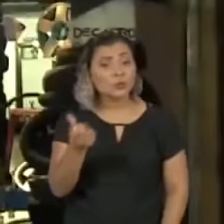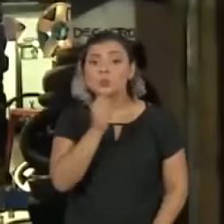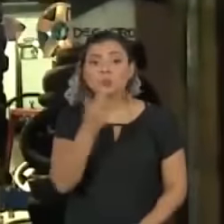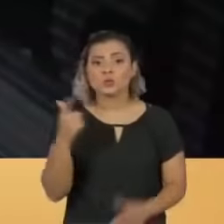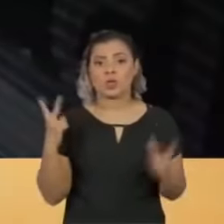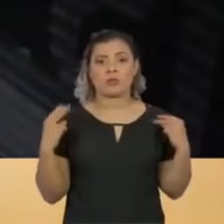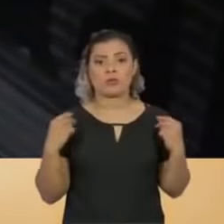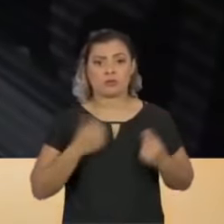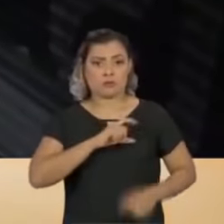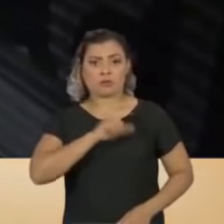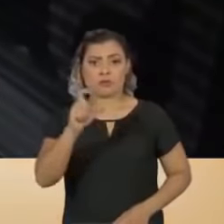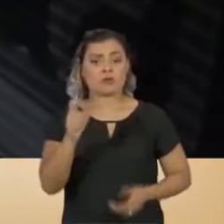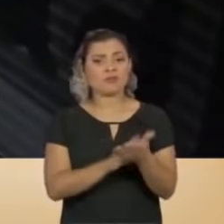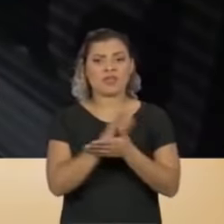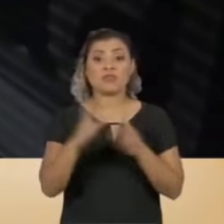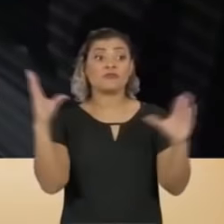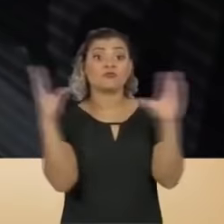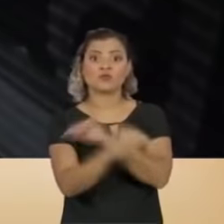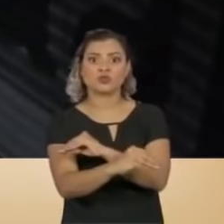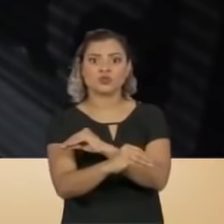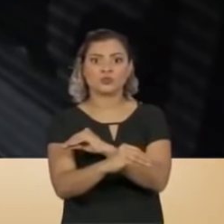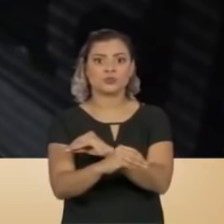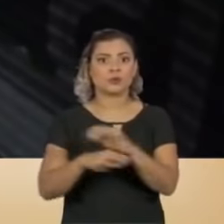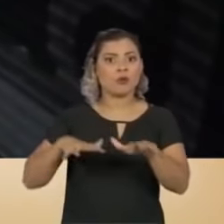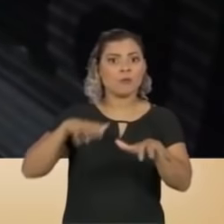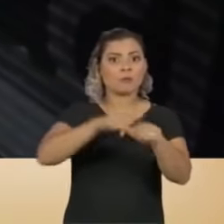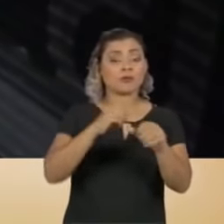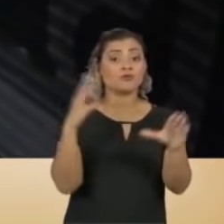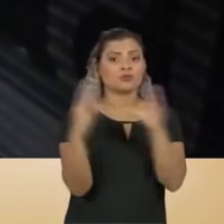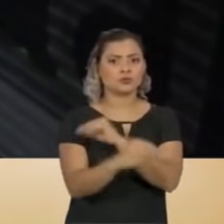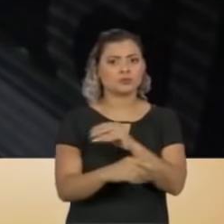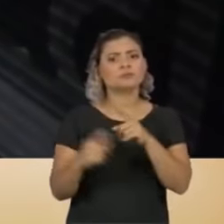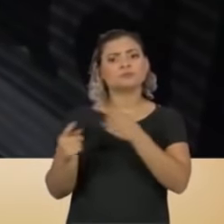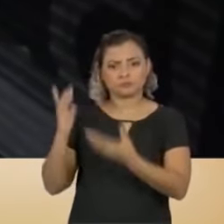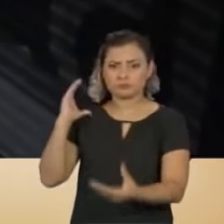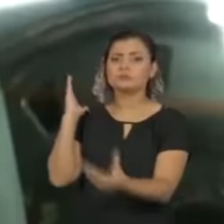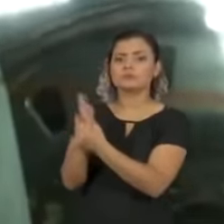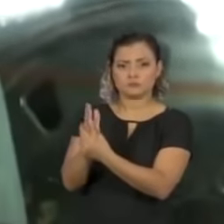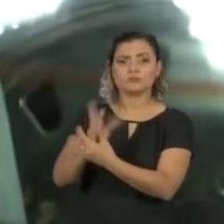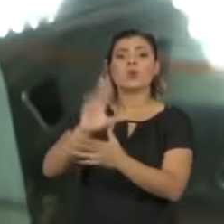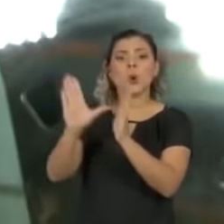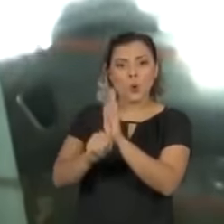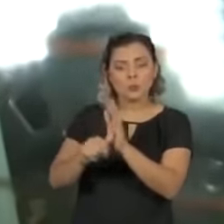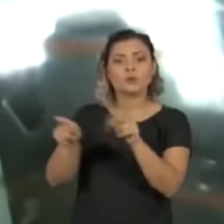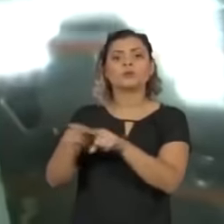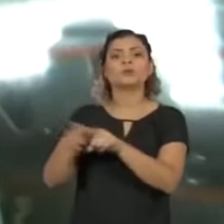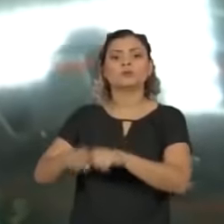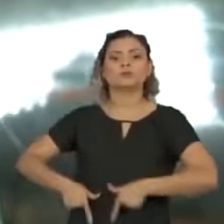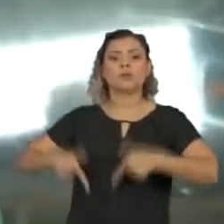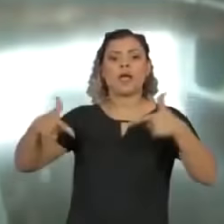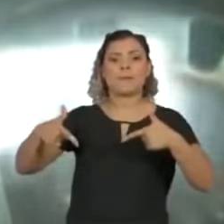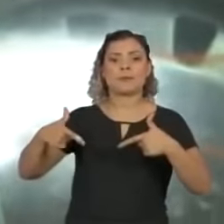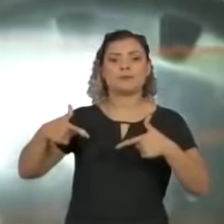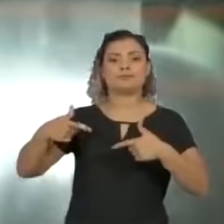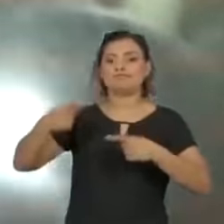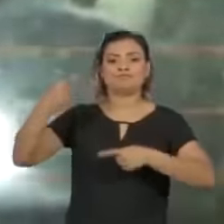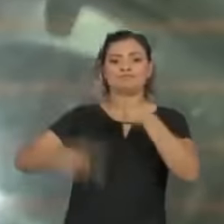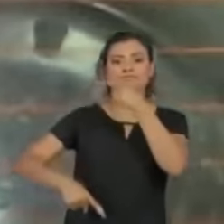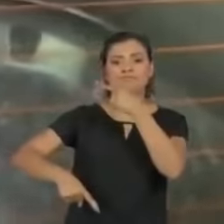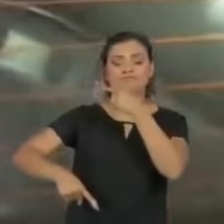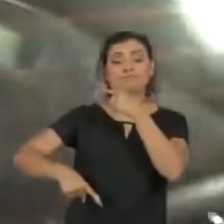carteira de motorista, fugiu logo depois do acidente. Ele já responde a processos por roubo e por porte ilegal de armas.